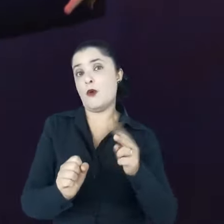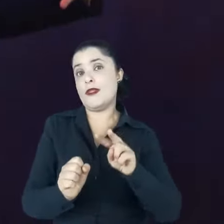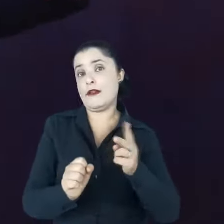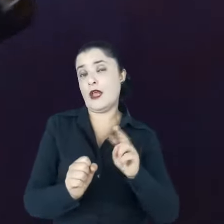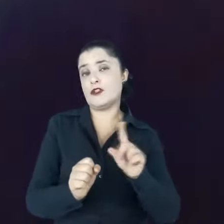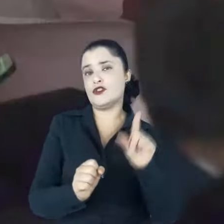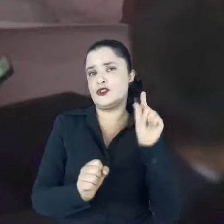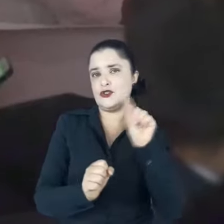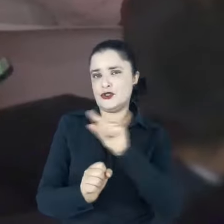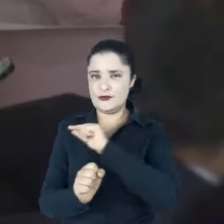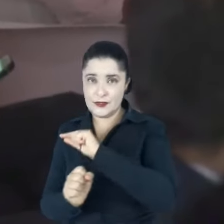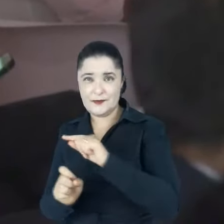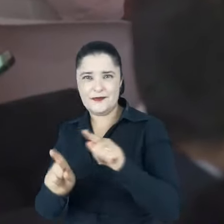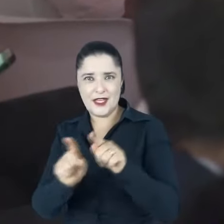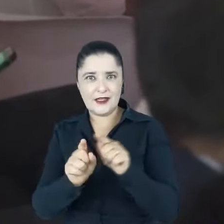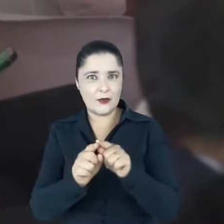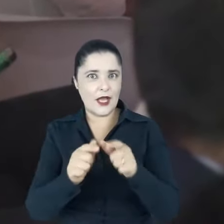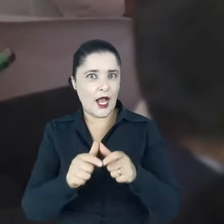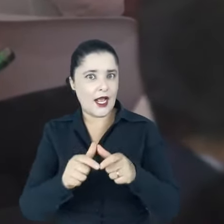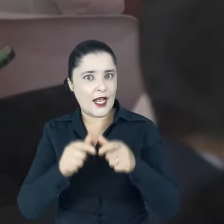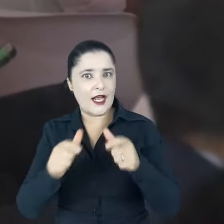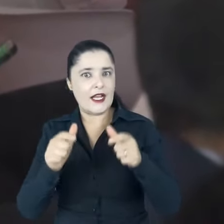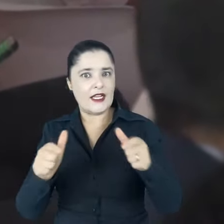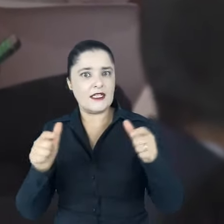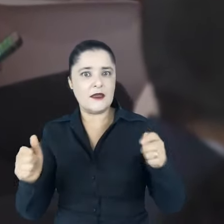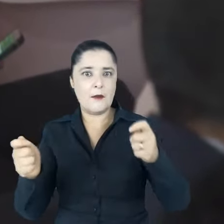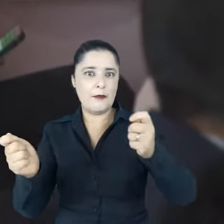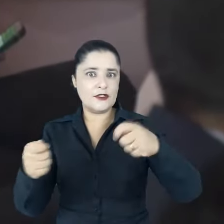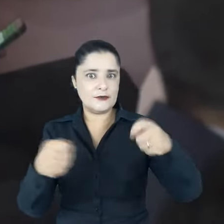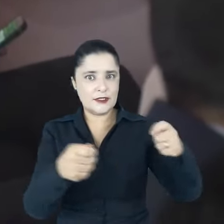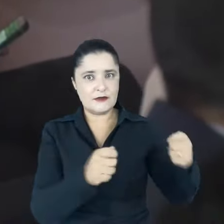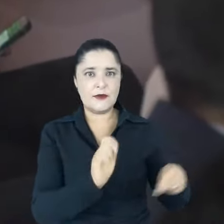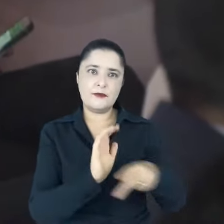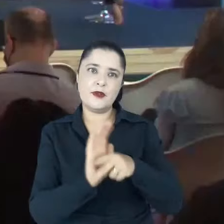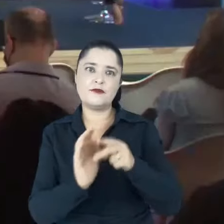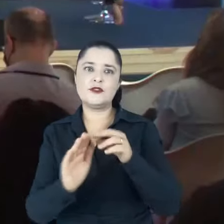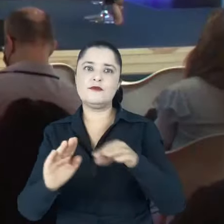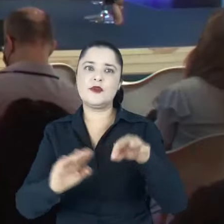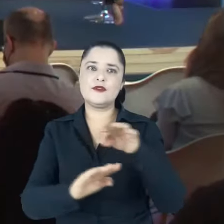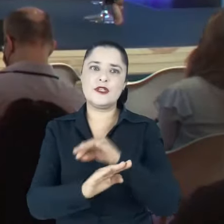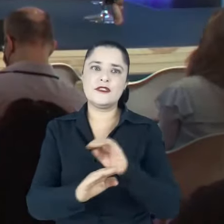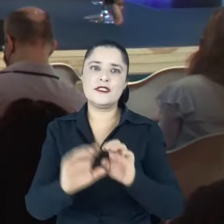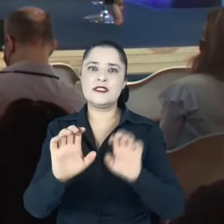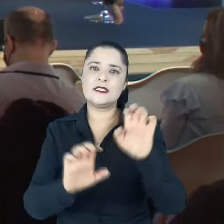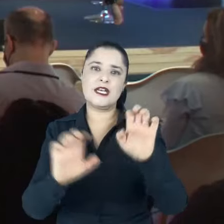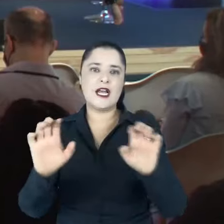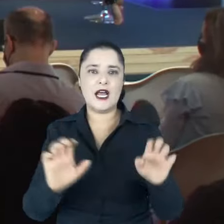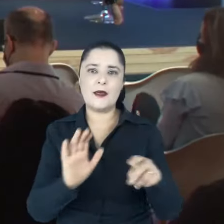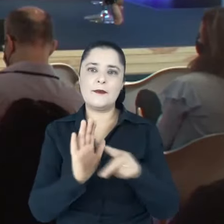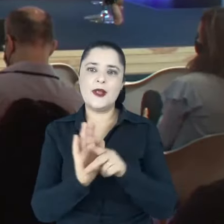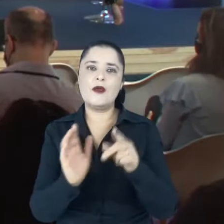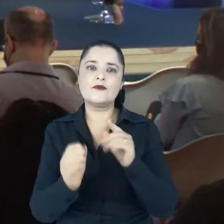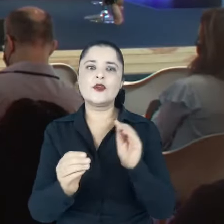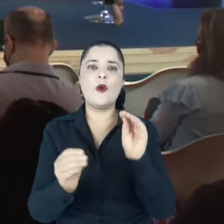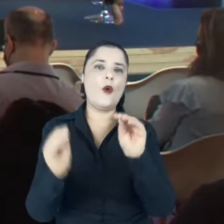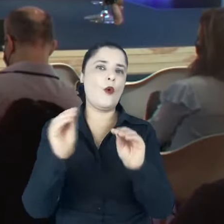infraestrutura crescendo e vá viabilizando esses projetos em escala também para poder ocupar.